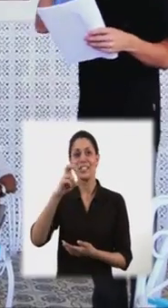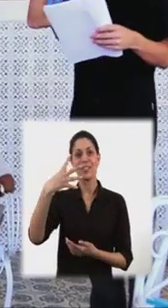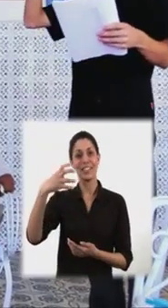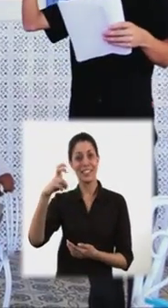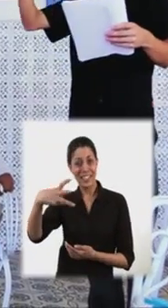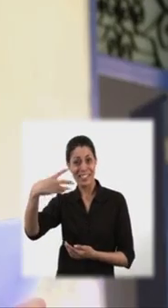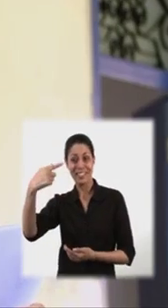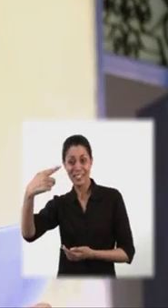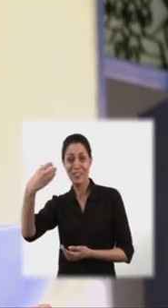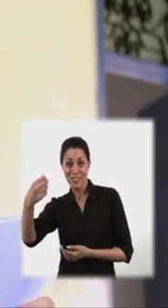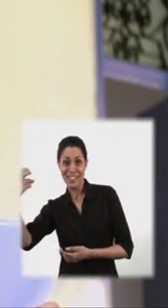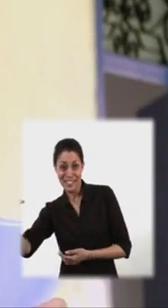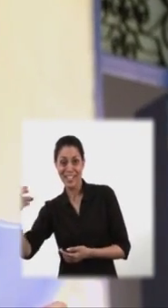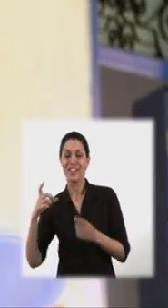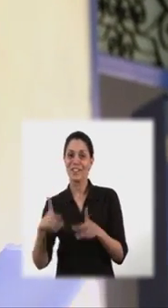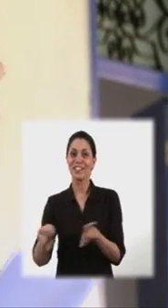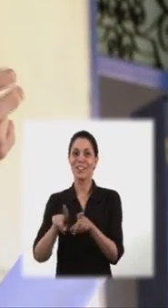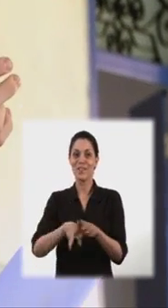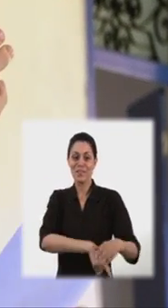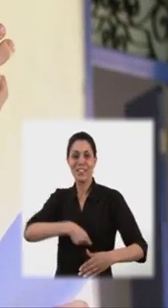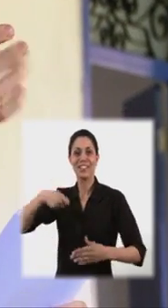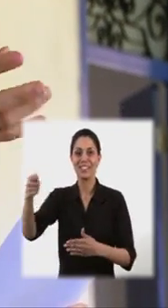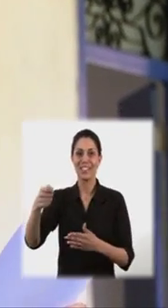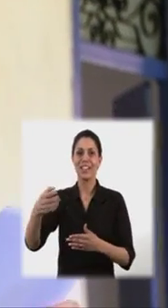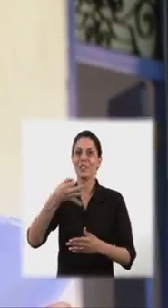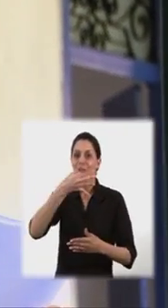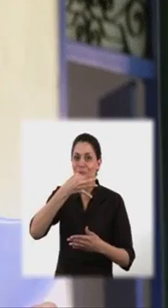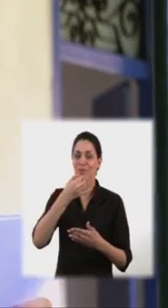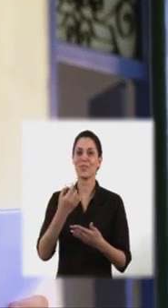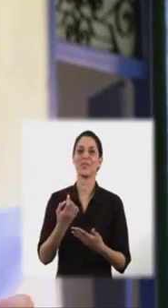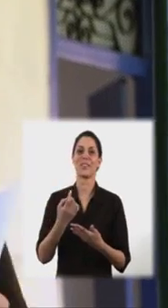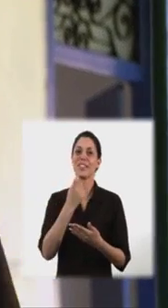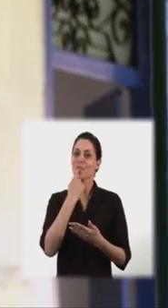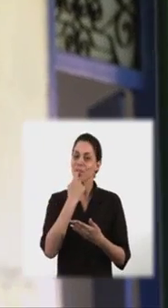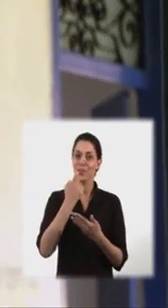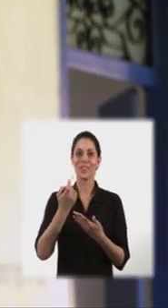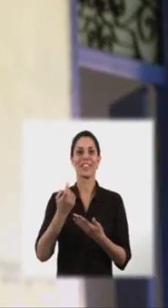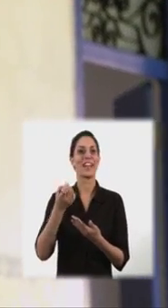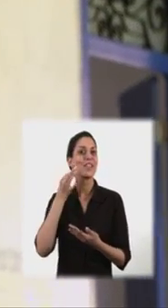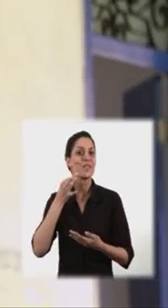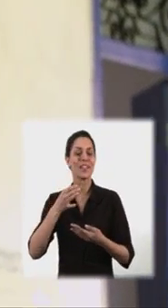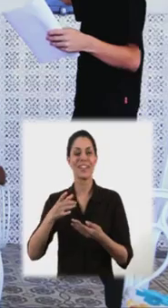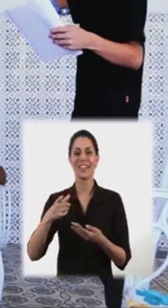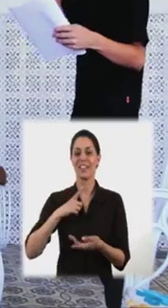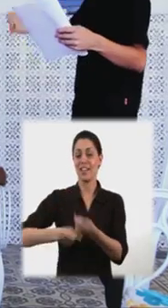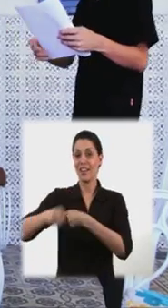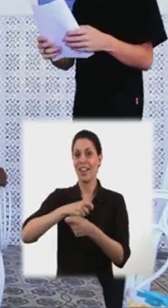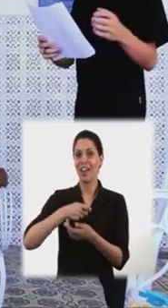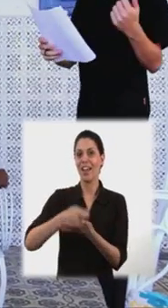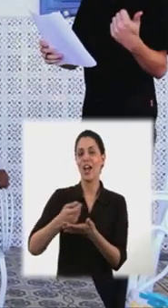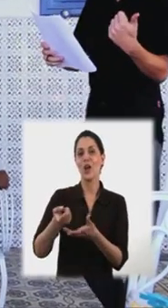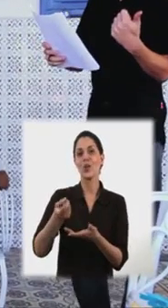34537765, e além de vender peixeira, vende mato de aroeira, chupeta, tamanco e brinco. Lanchonete Nossa Pança, coma muito e paga em